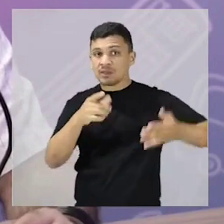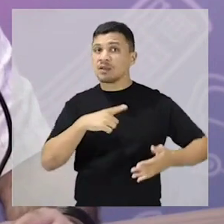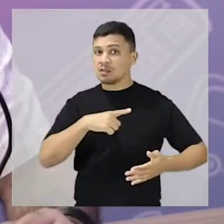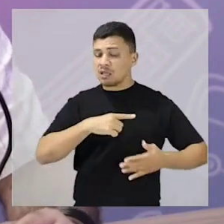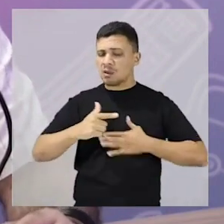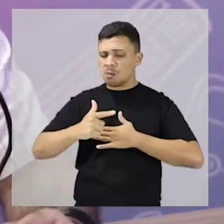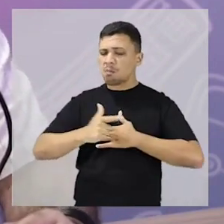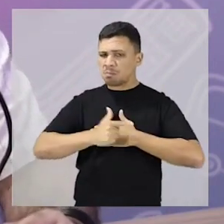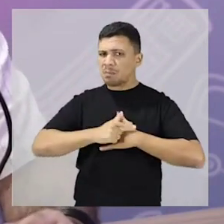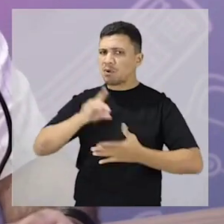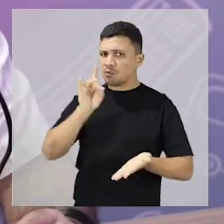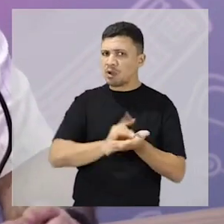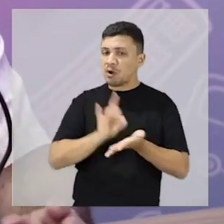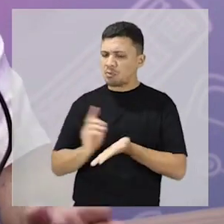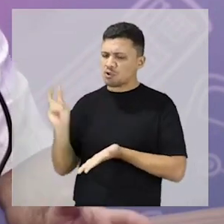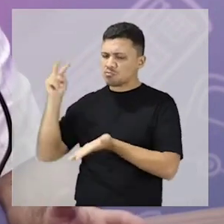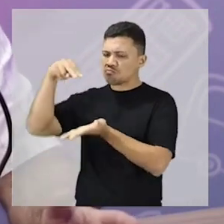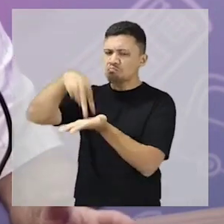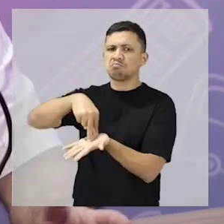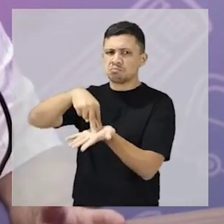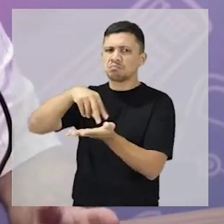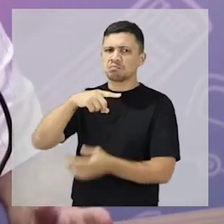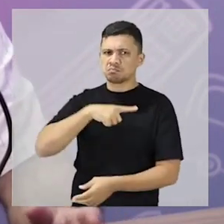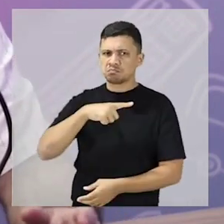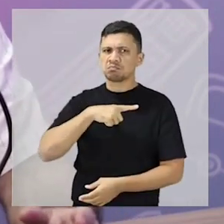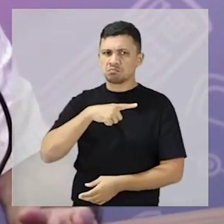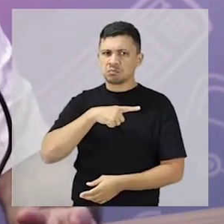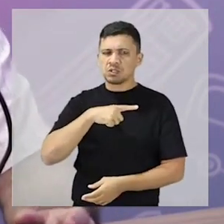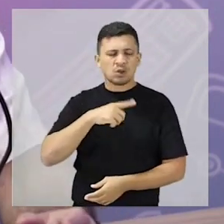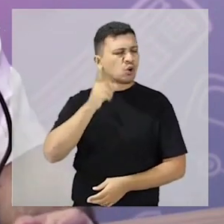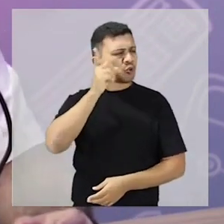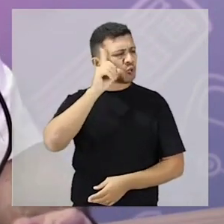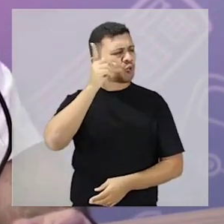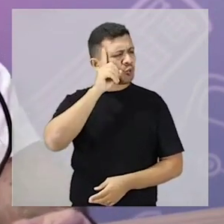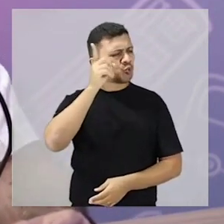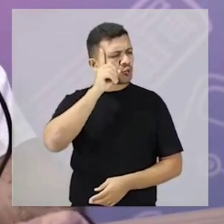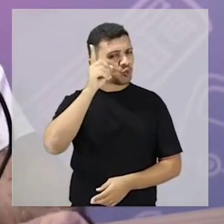papel realmente de protagonistas, não apenas no nome, mas no cotidiano escolar.